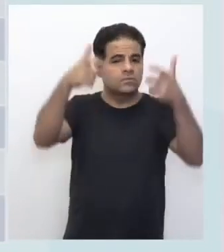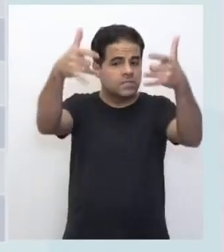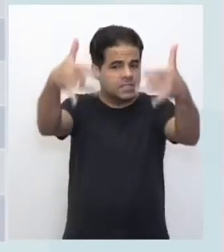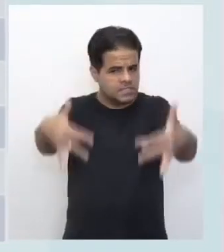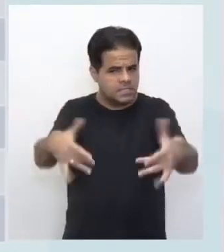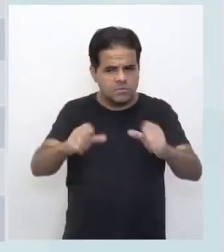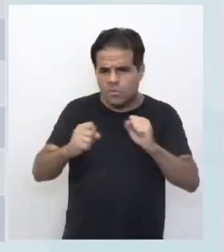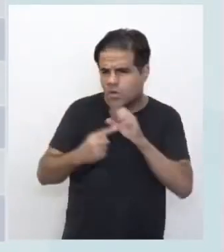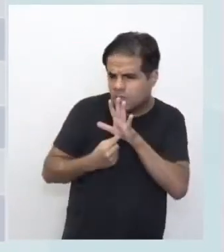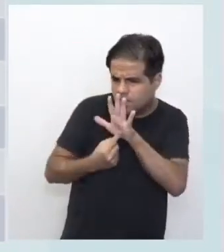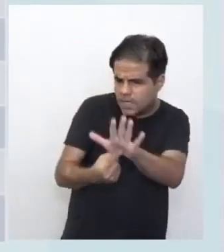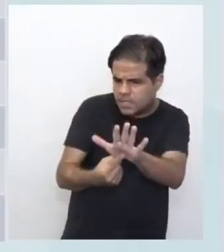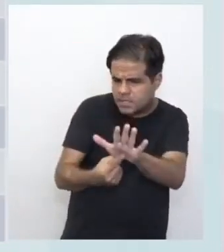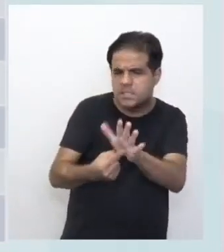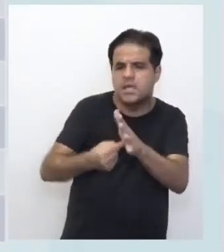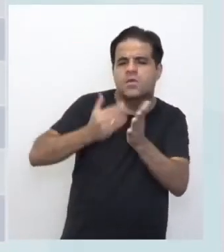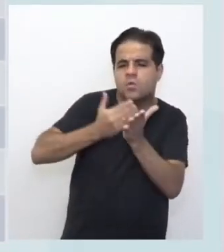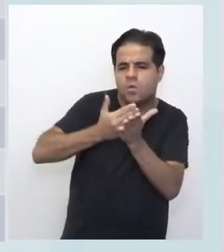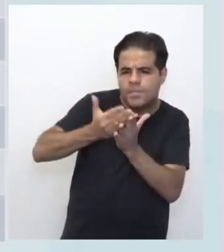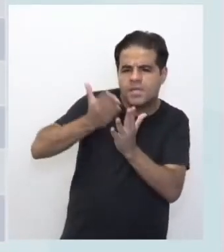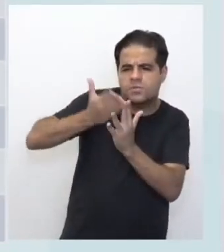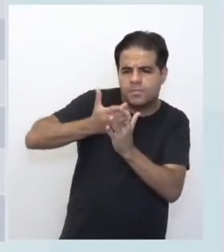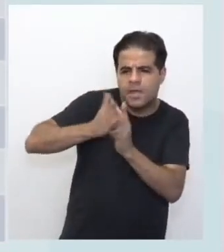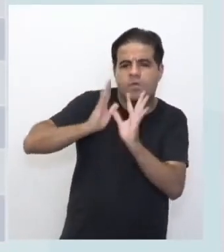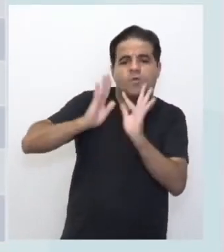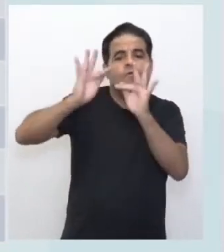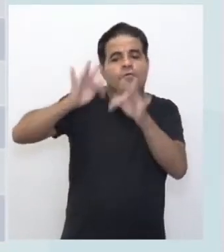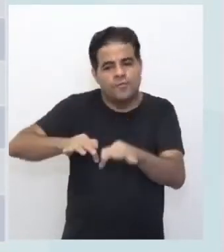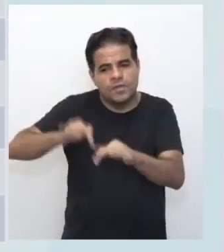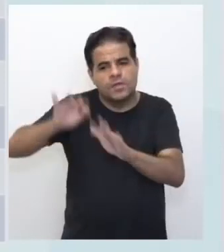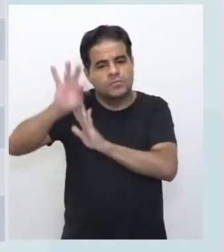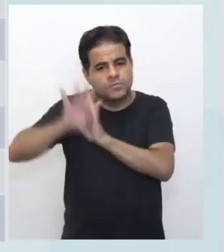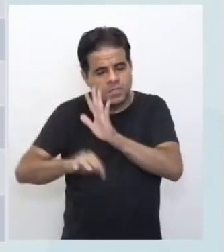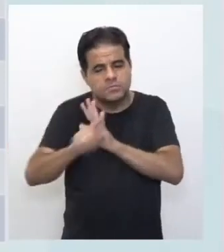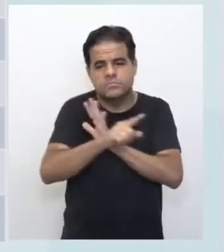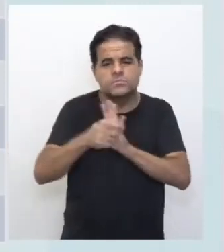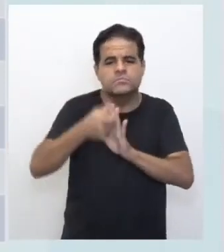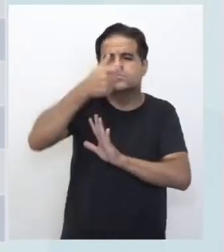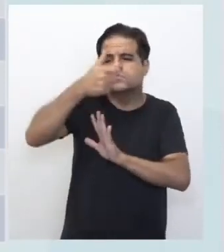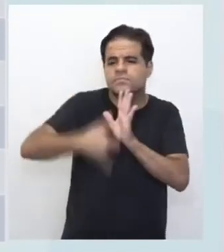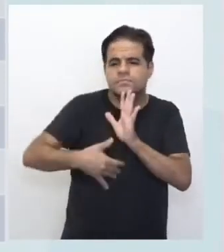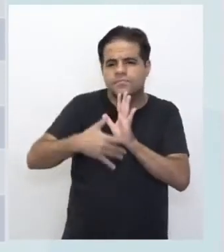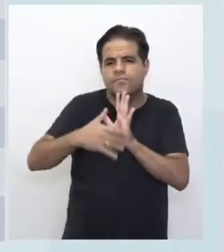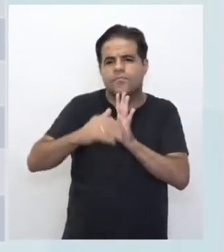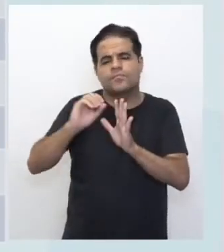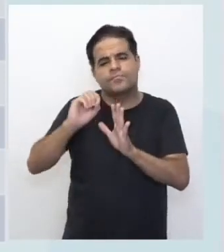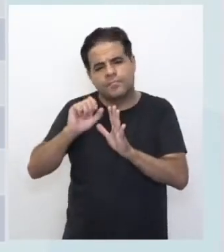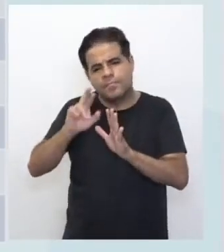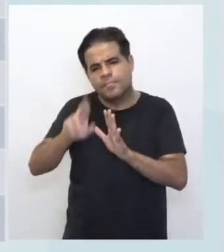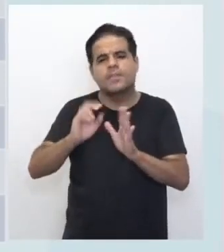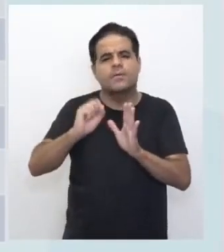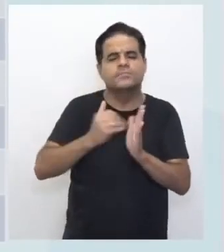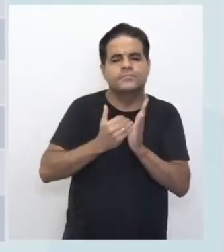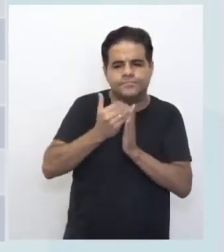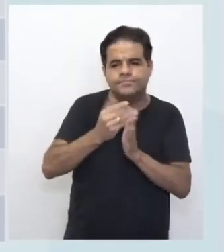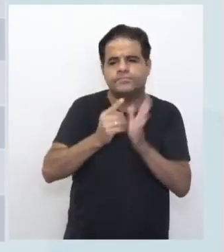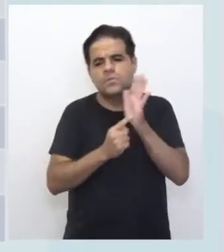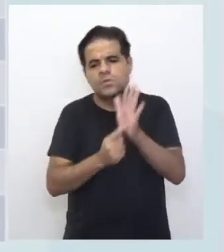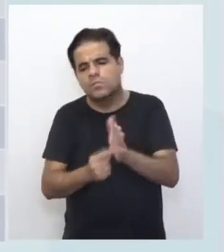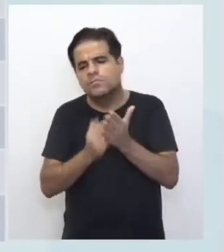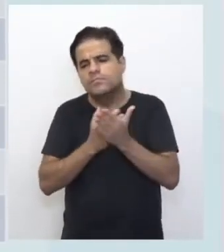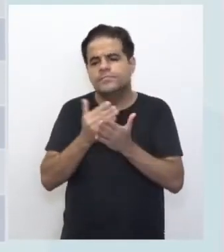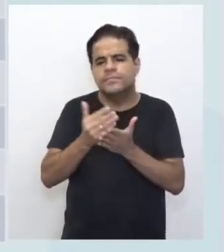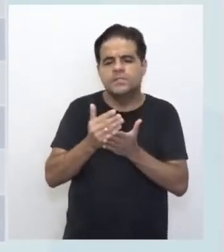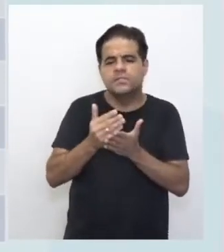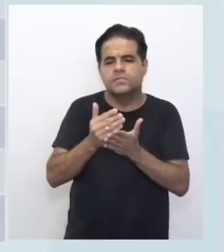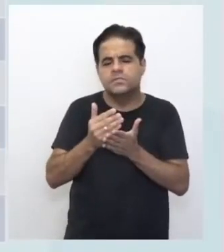aparecer no início, meio ou final do texto. Nos textos descritivos, esse ser ou objeto descrito pode aparecer no início, no meio ou no final